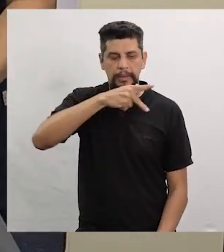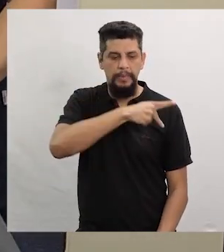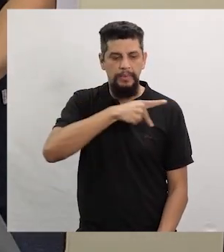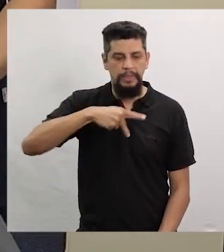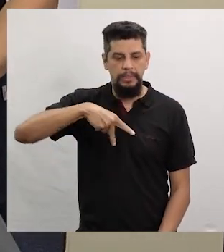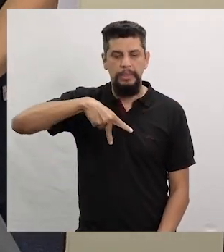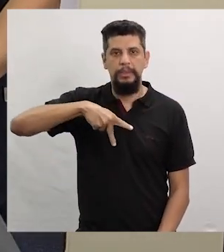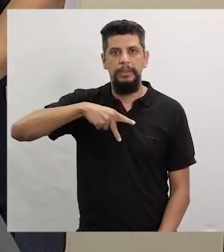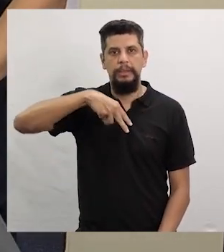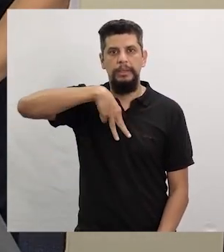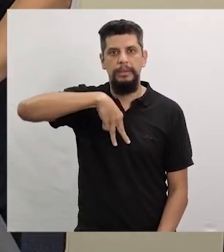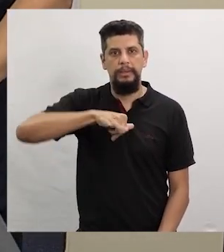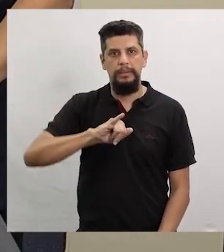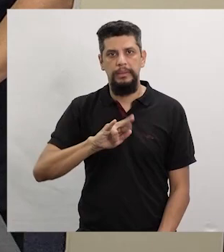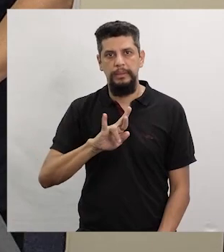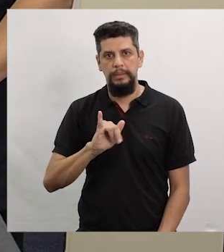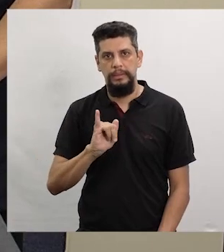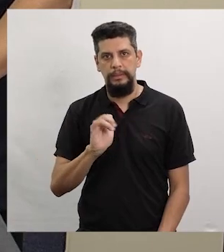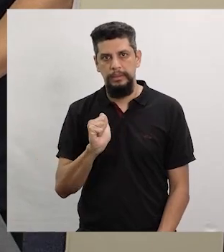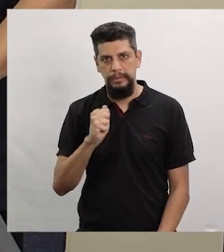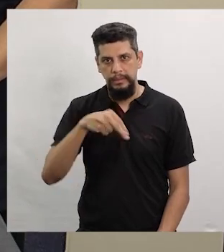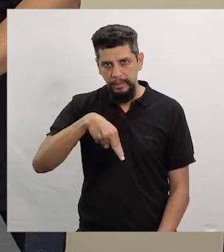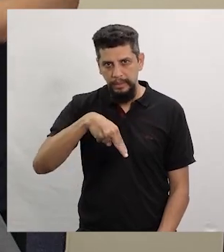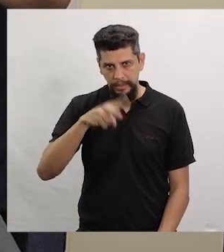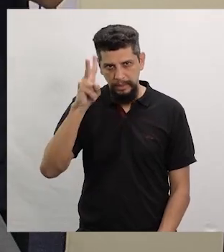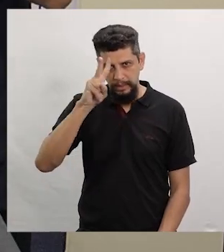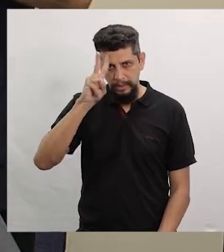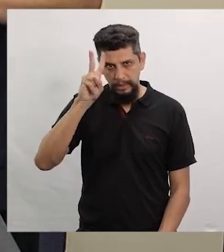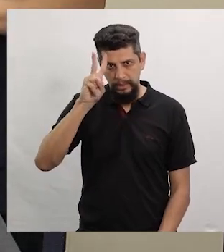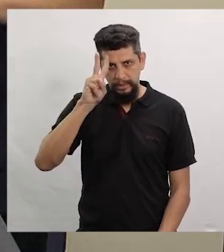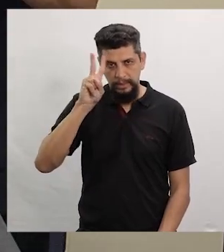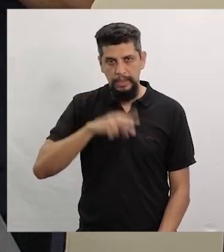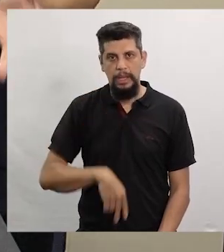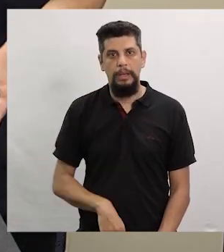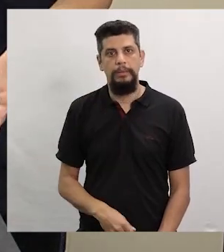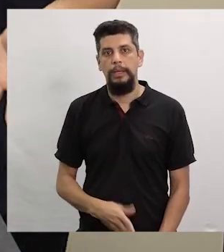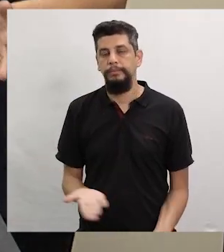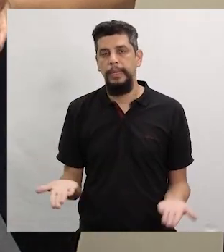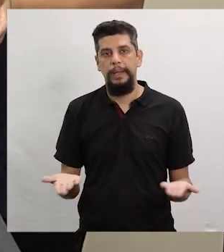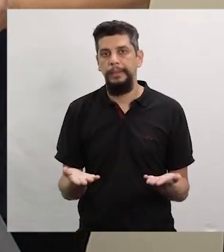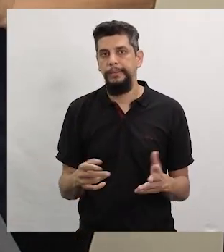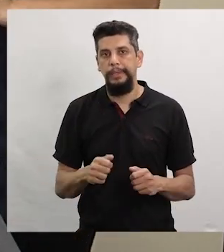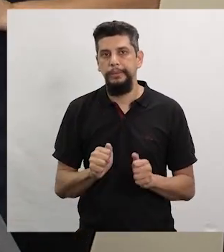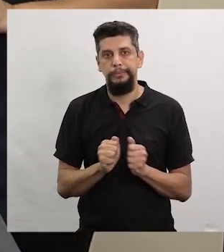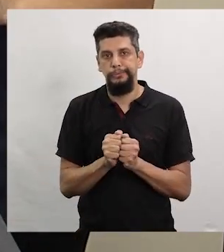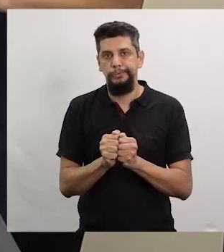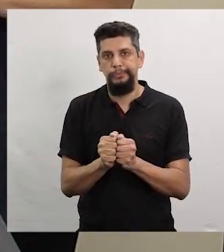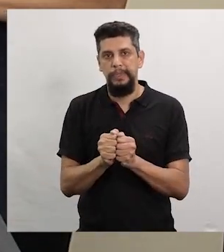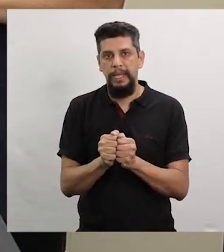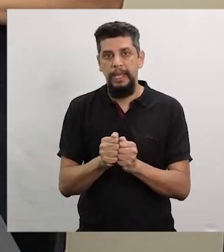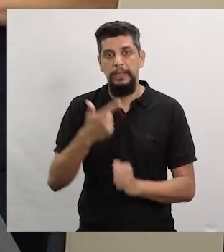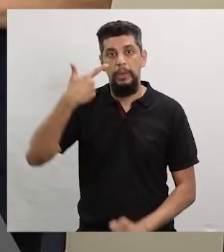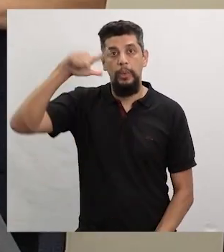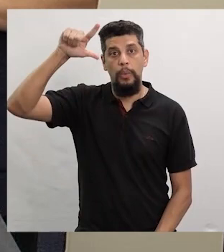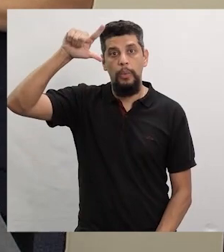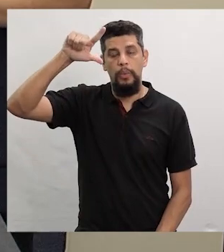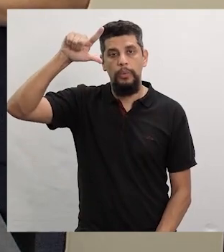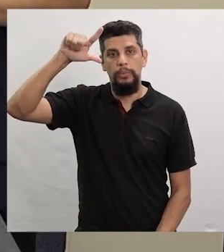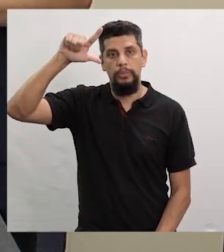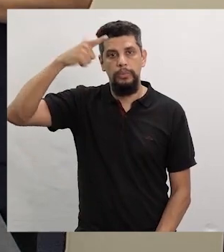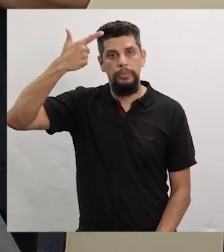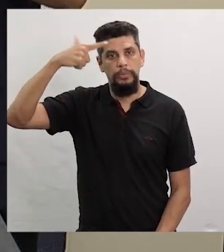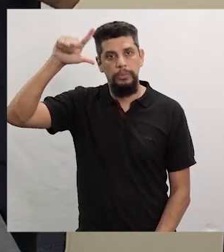miram lembram da Professora Miriam então professora miram não está mais conosco ela está numa outra